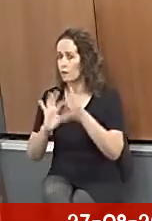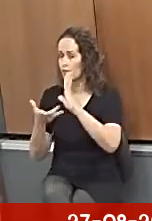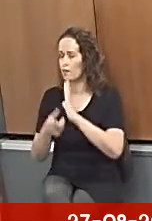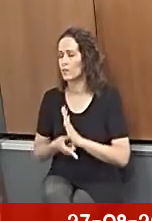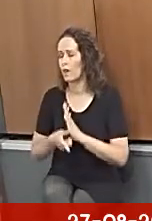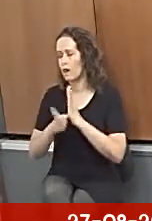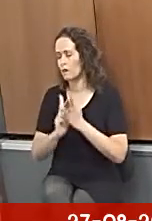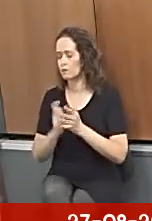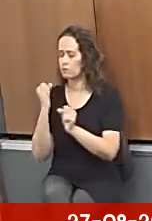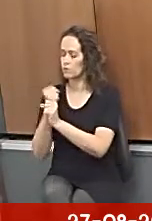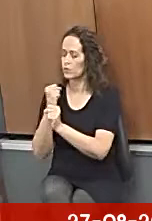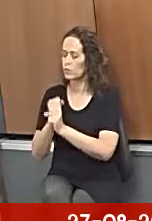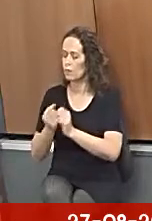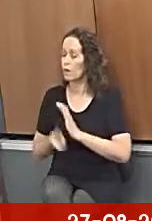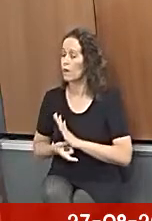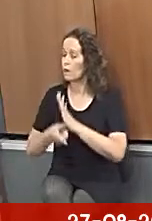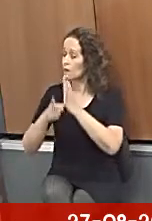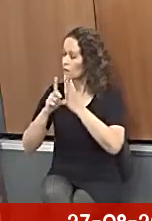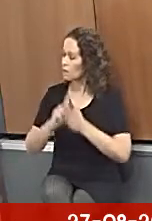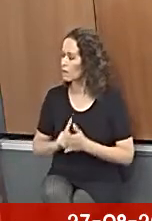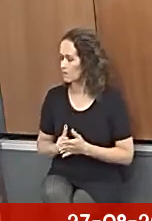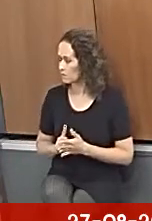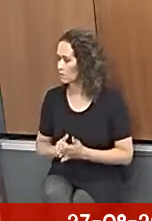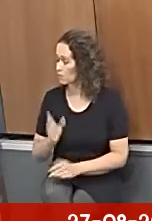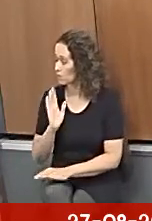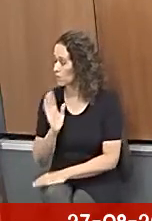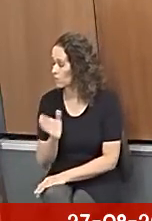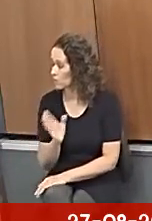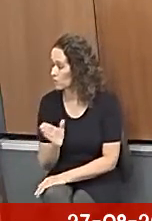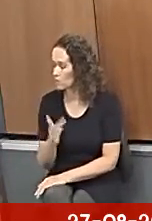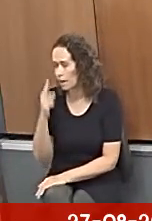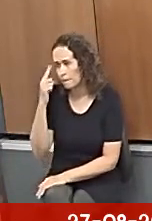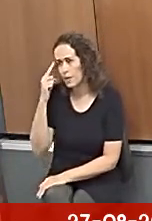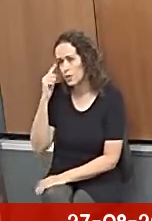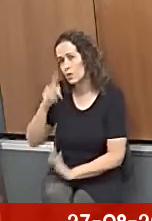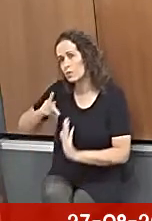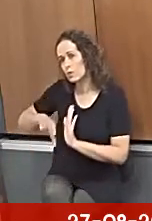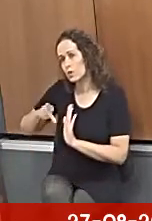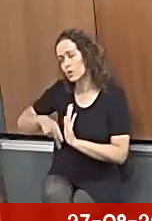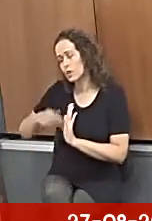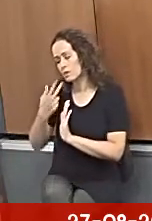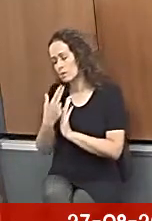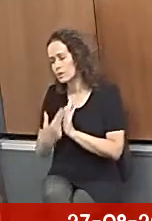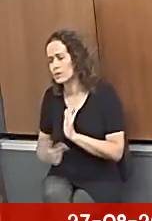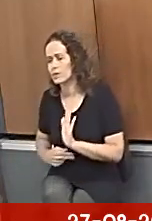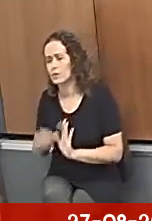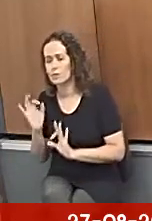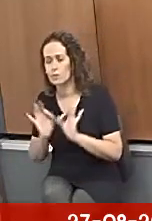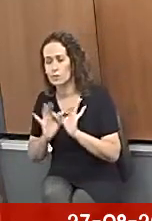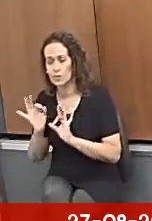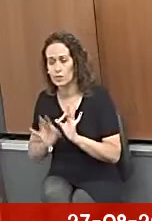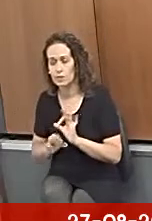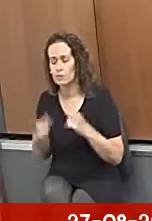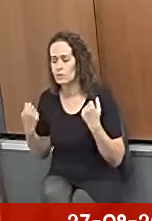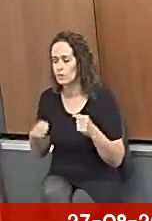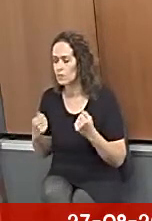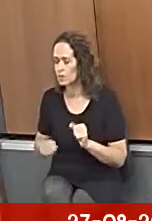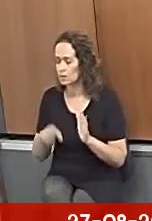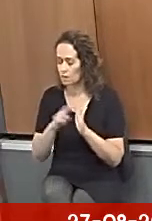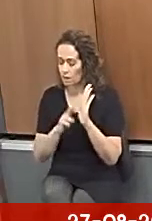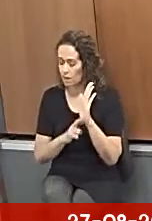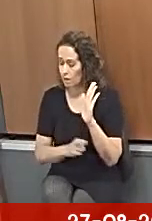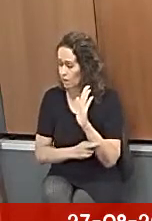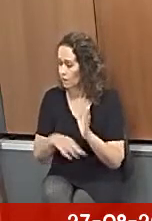construção desde a etapa de concepção de idealização deve ser observado a regra do desenho